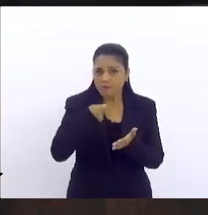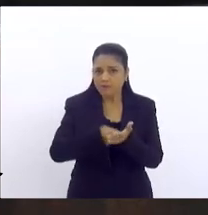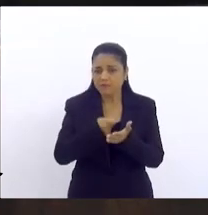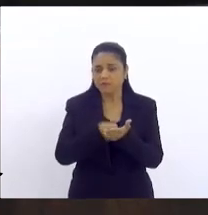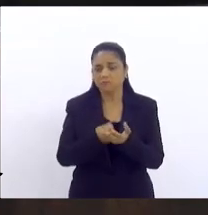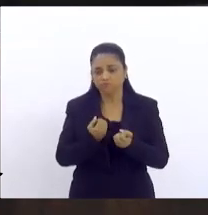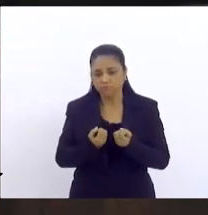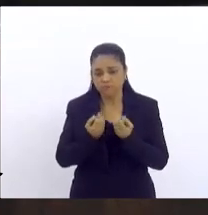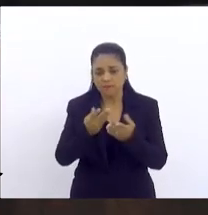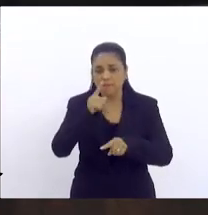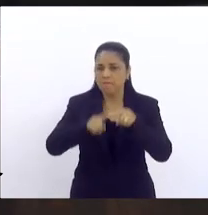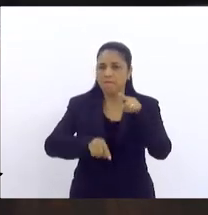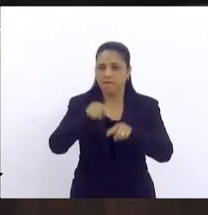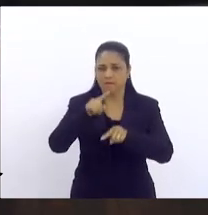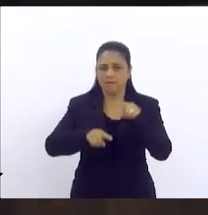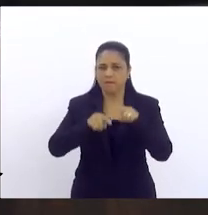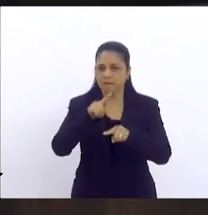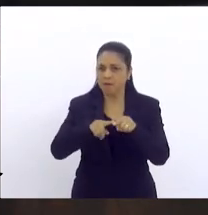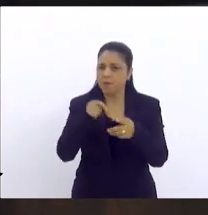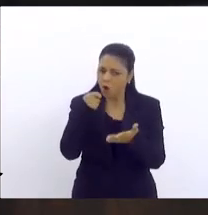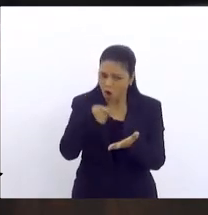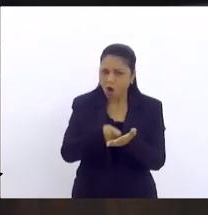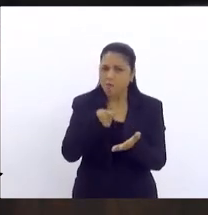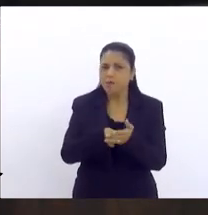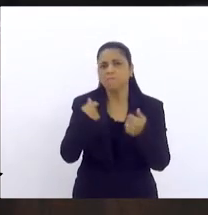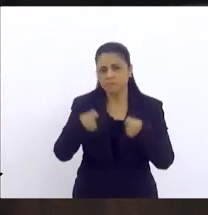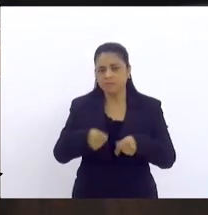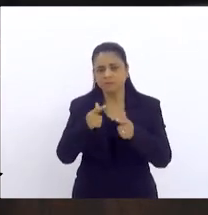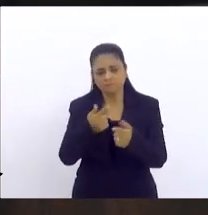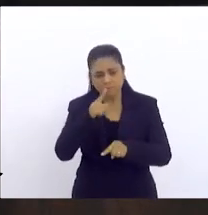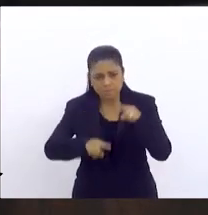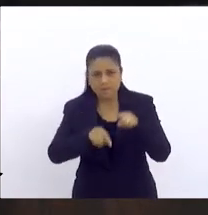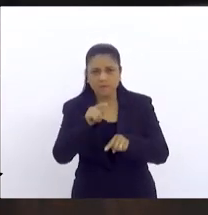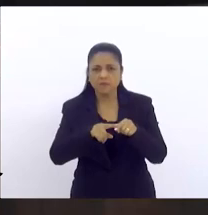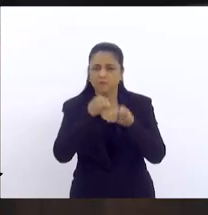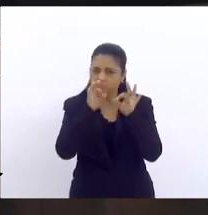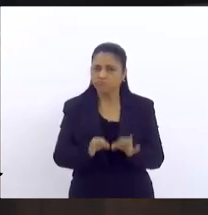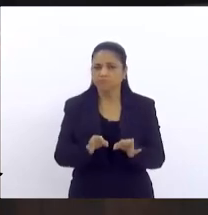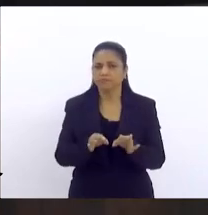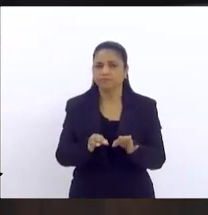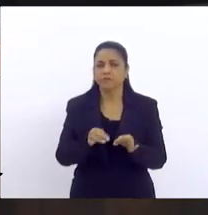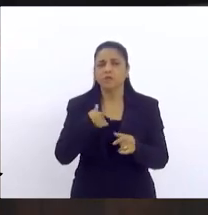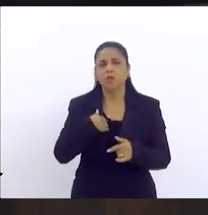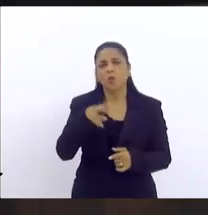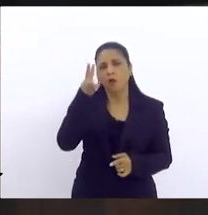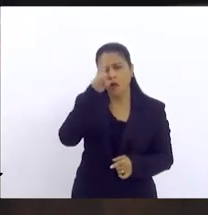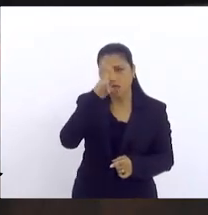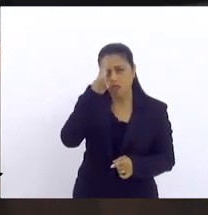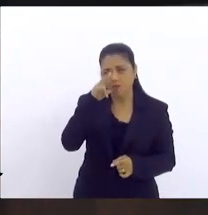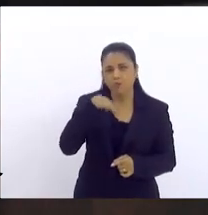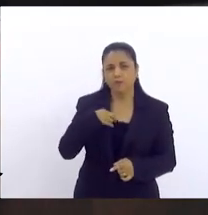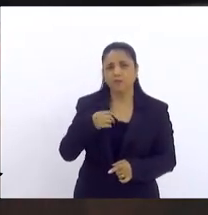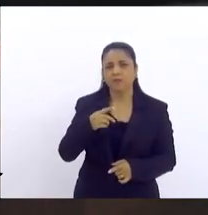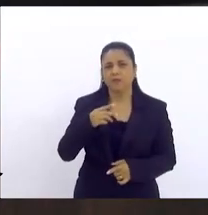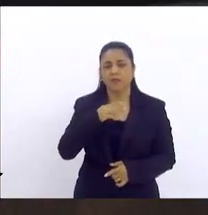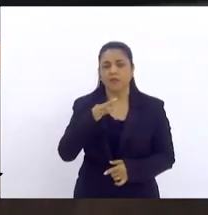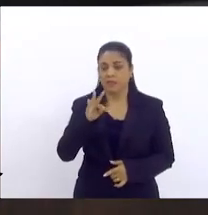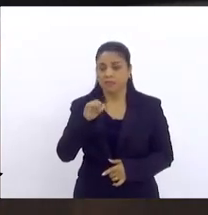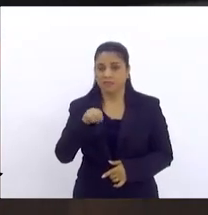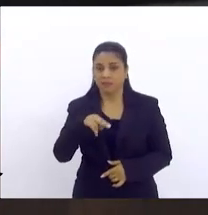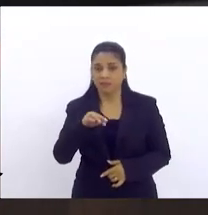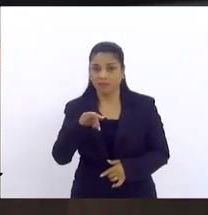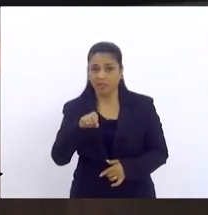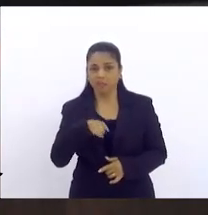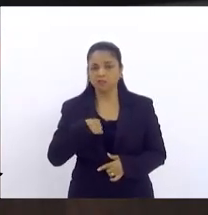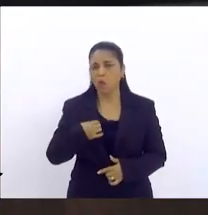para cobrar tem que dar condições Eu sempre falei isso quando eu me lembro uma vez quando o tenente chegou para mim e falou assim o Capitão Mandou